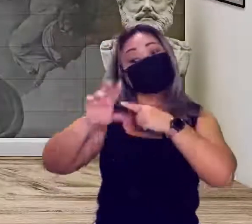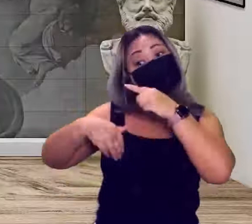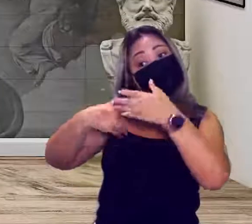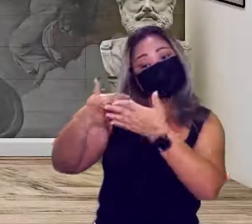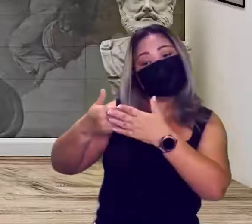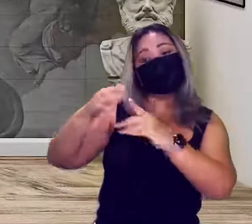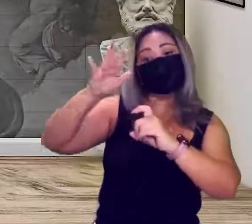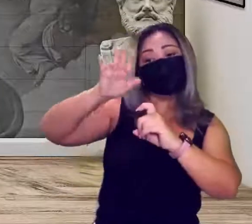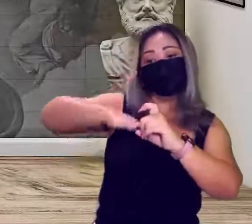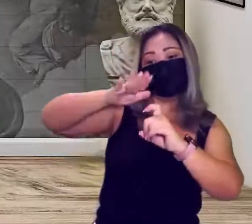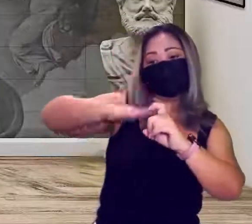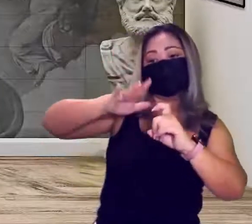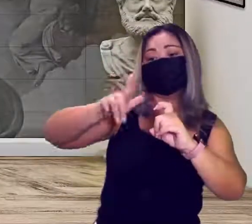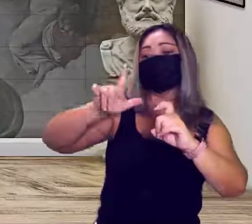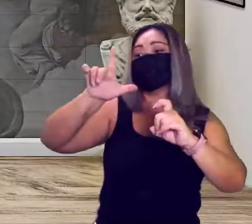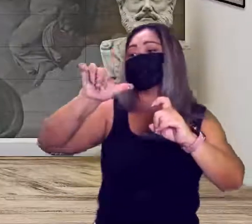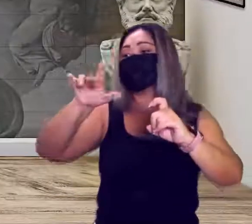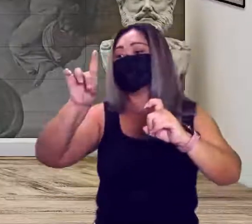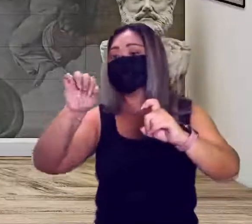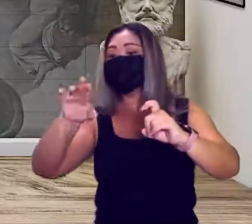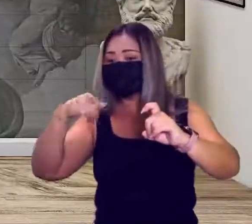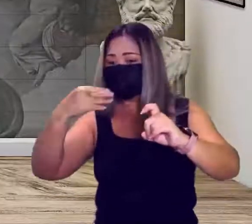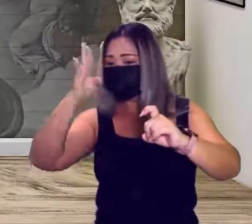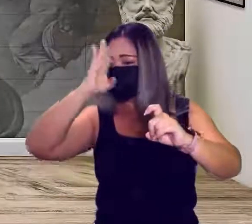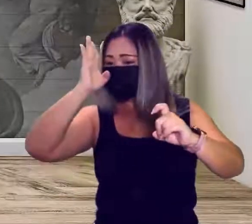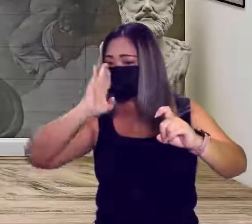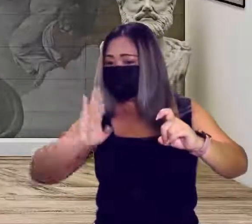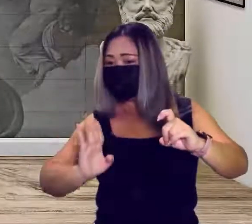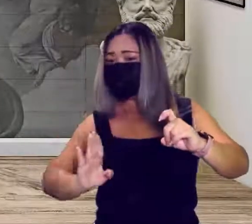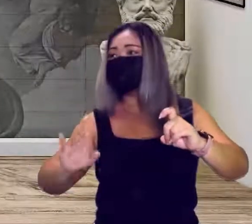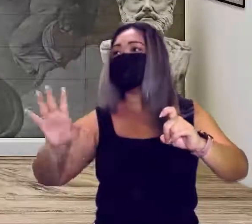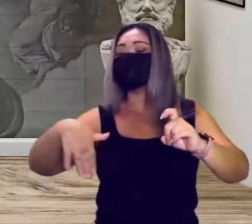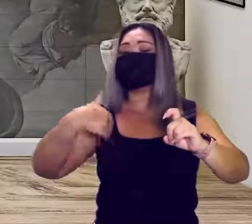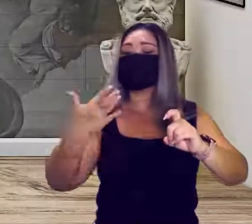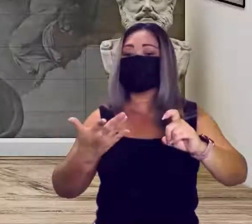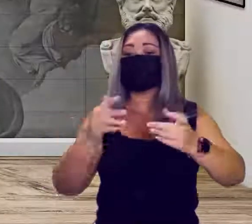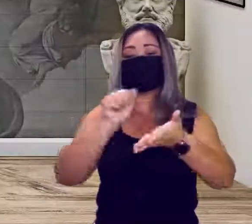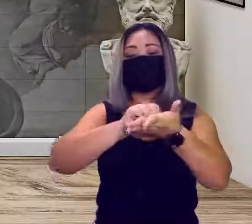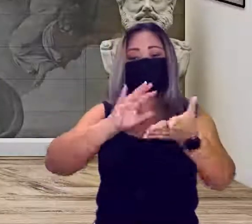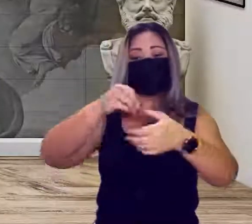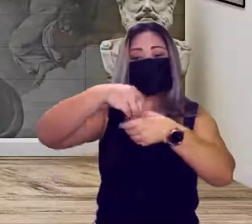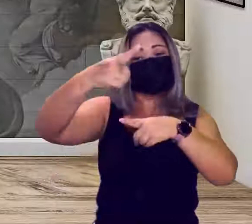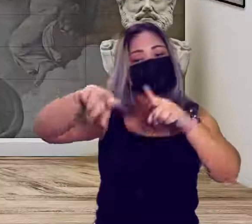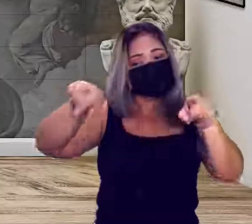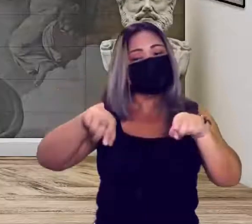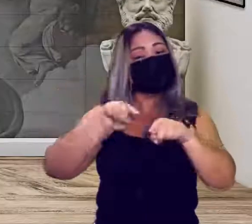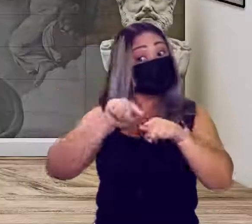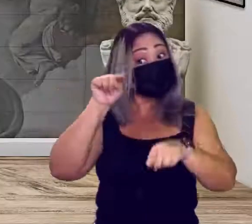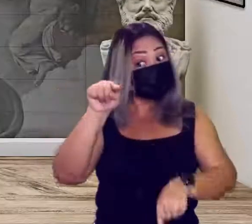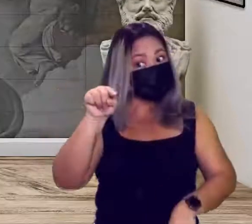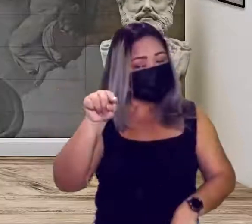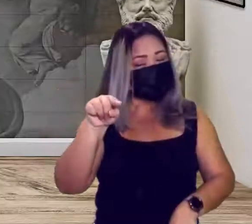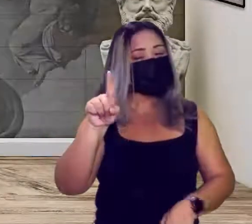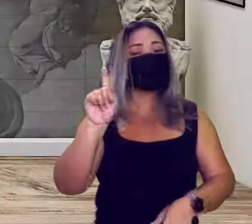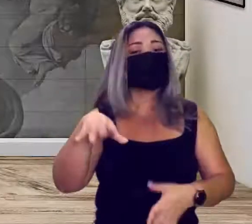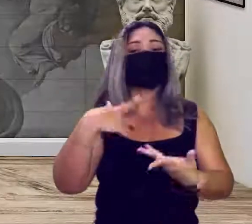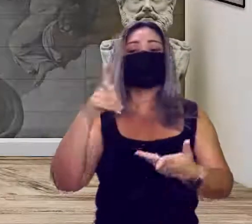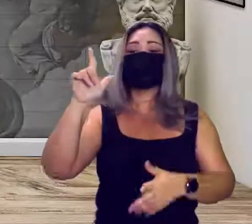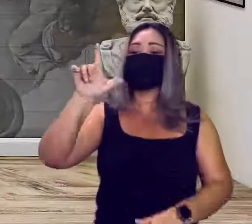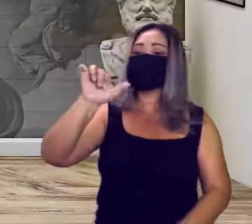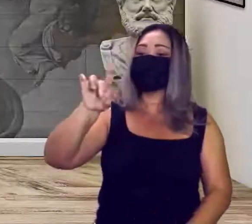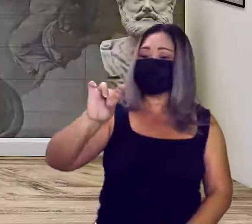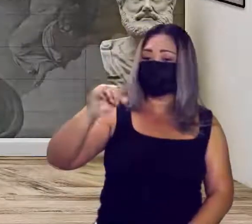na mitologia, nas lendas brasileiras. Inclusive o Extra Classe, você vai falar um pouco sobre as